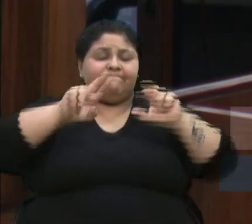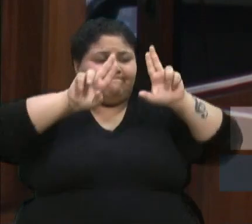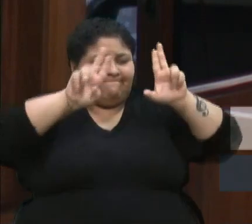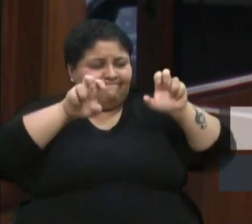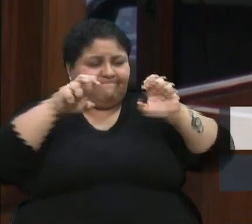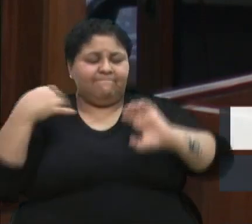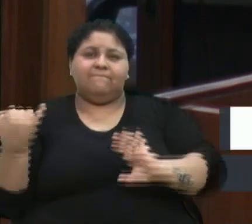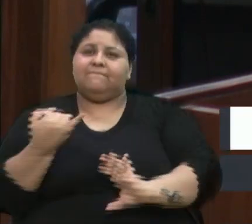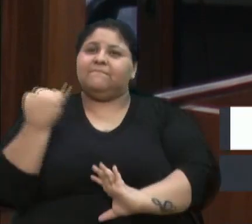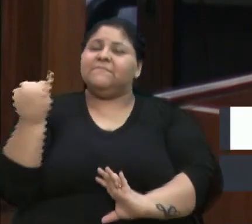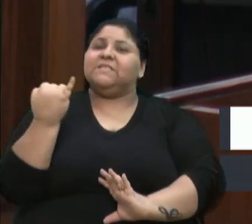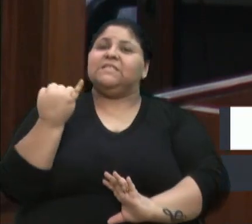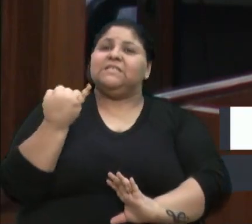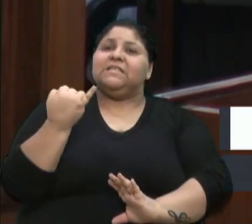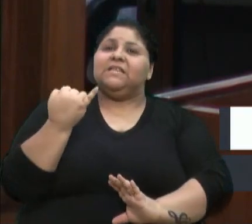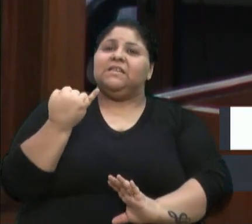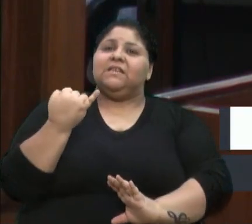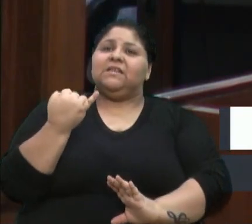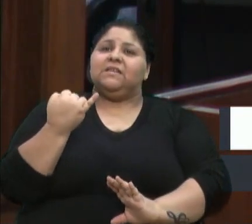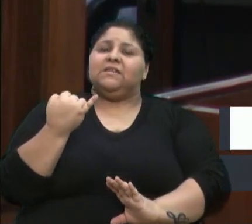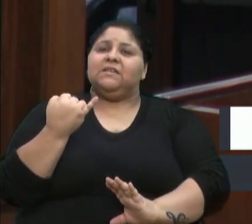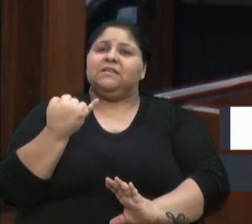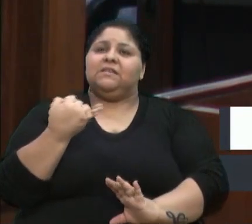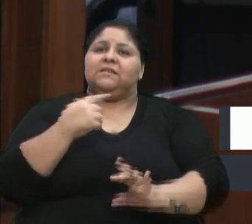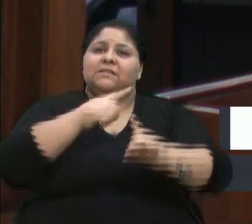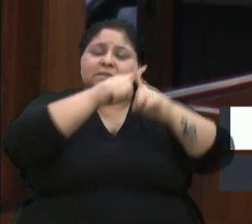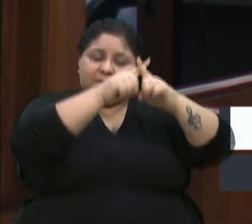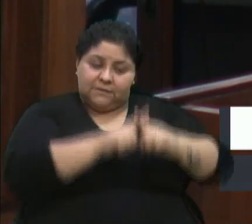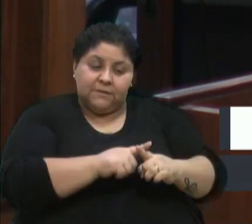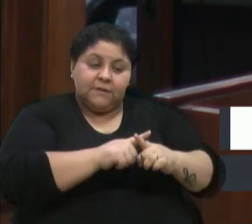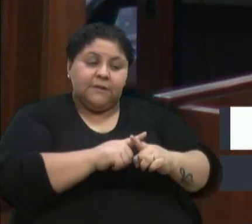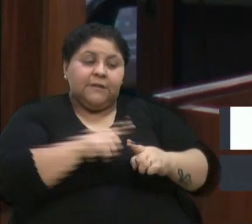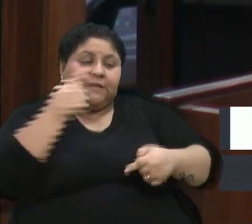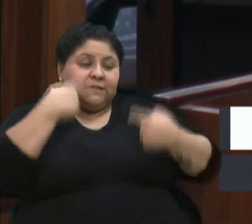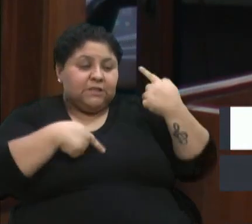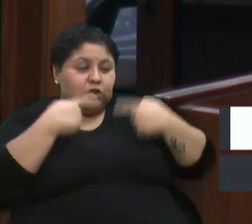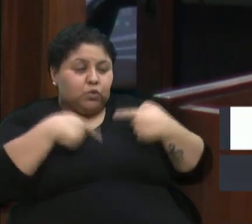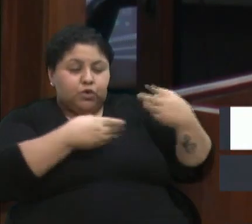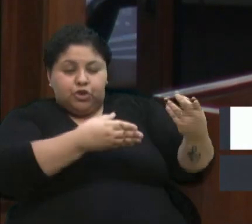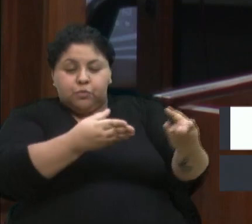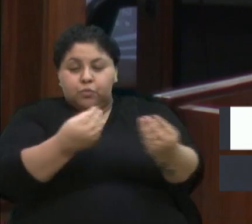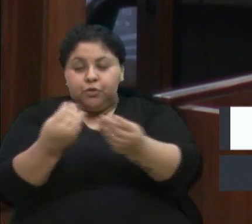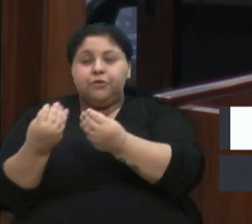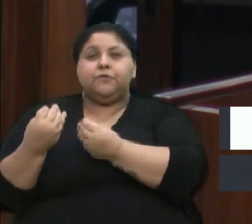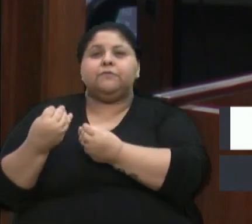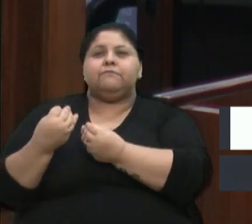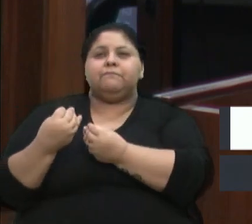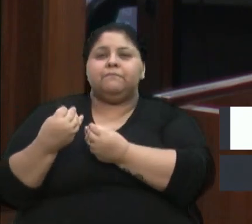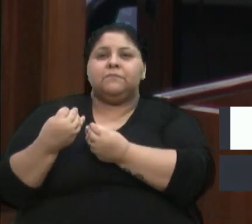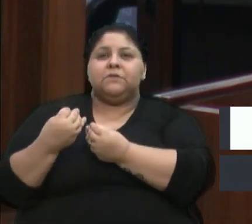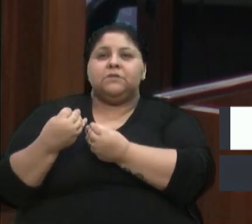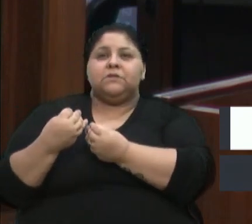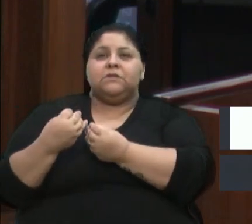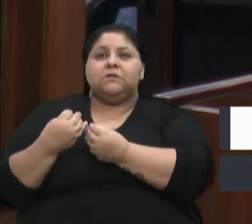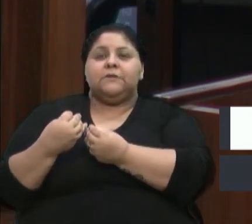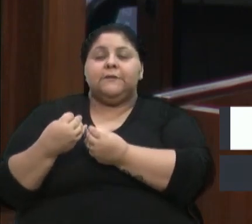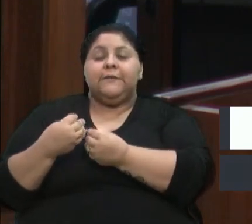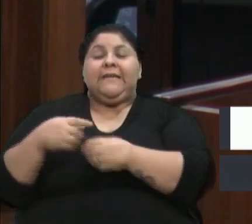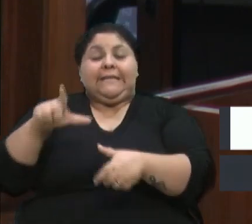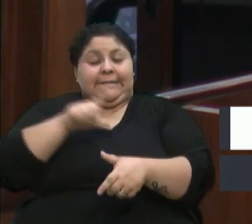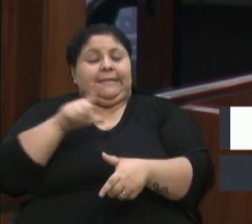importante nessas provas, né? Se discute muito isso. apesar de alguns contratempos,